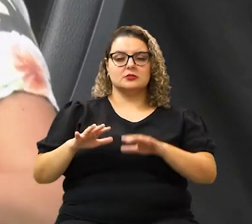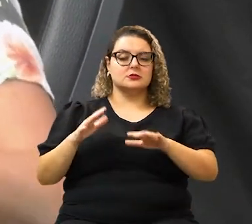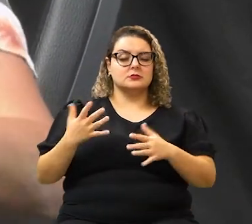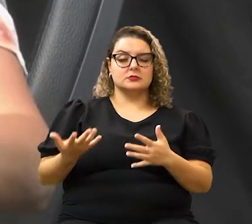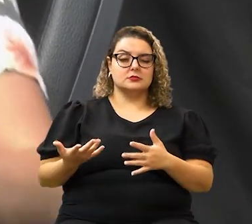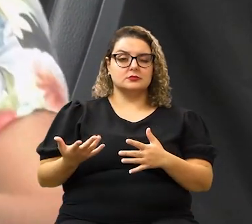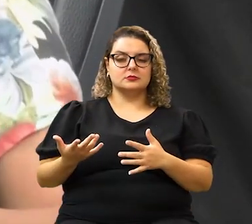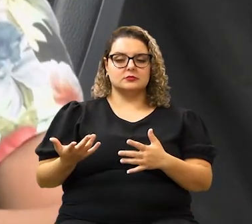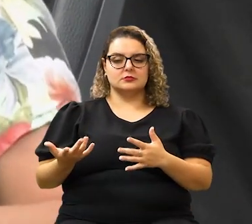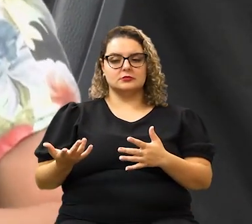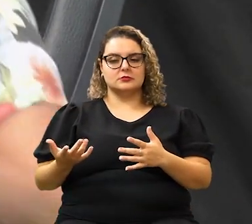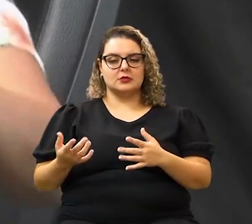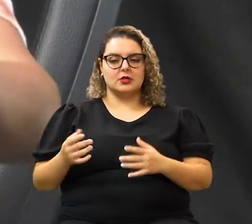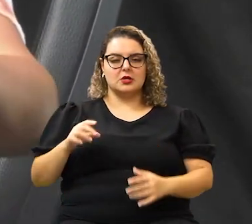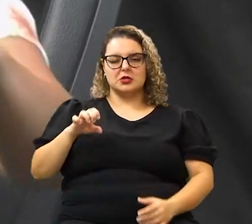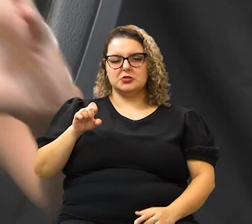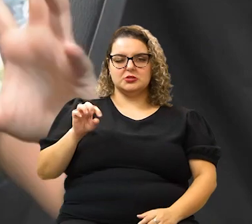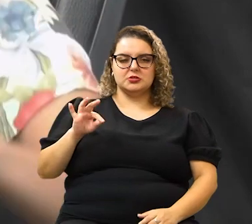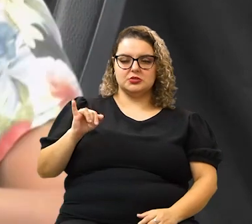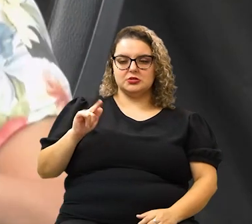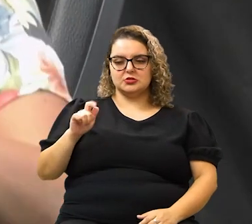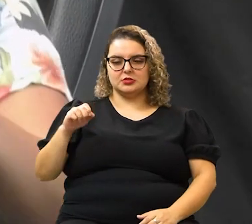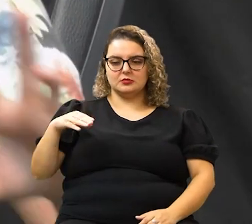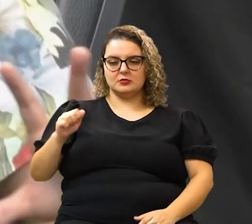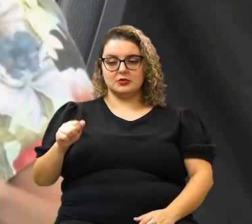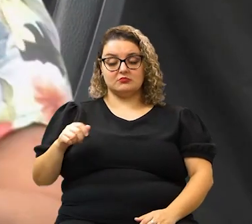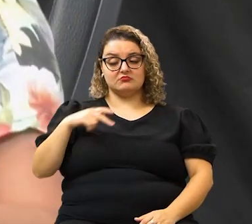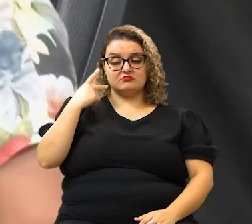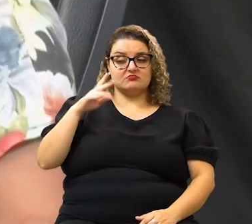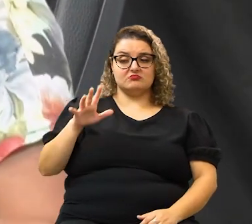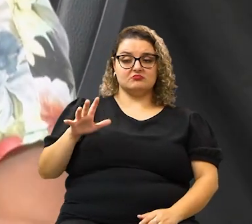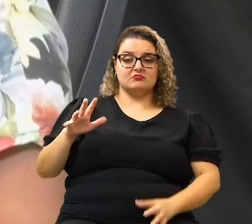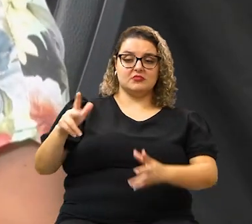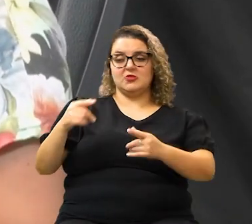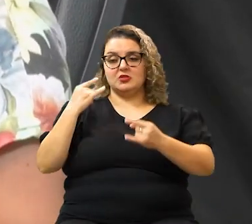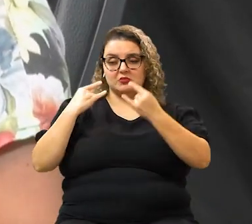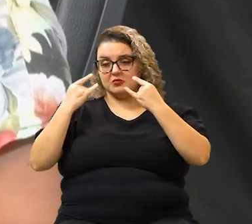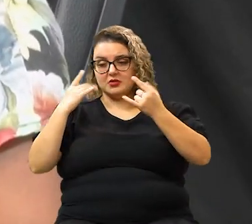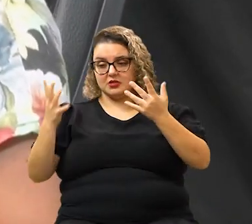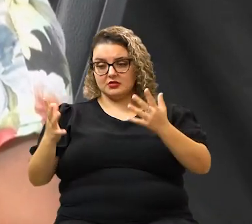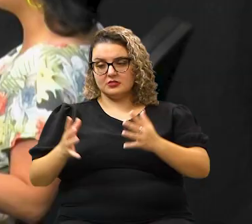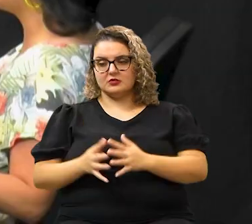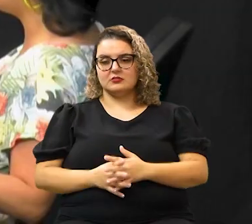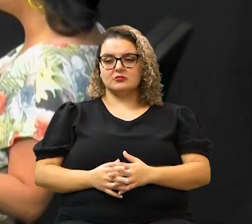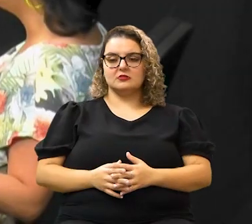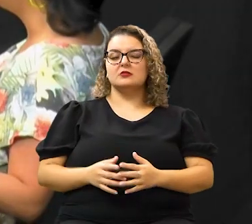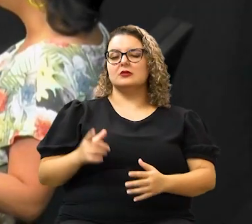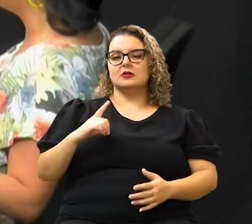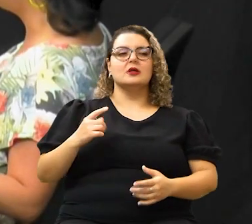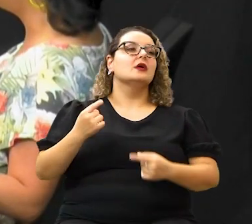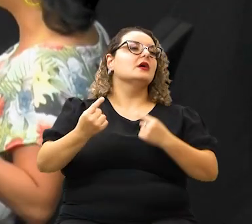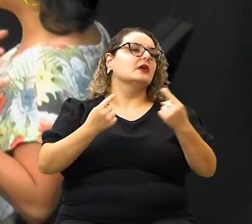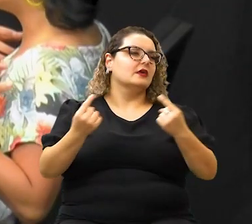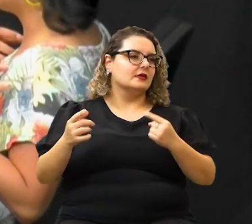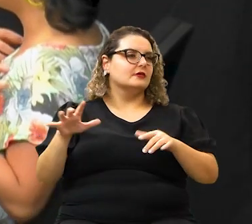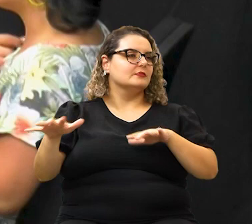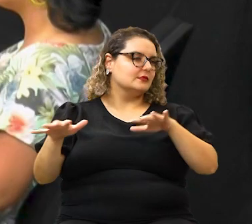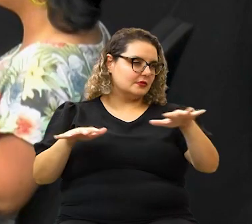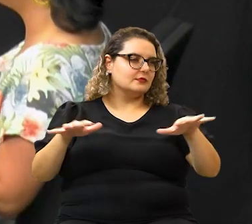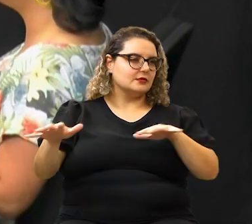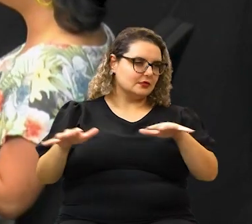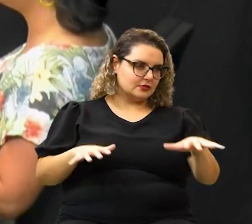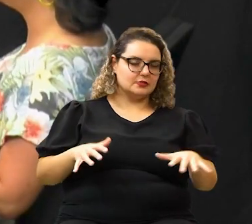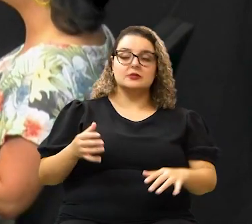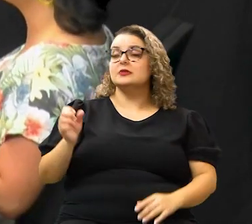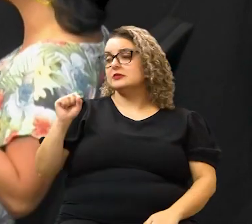é político, tudo por interesse, né? Tem uns estigmas. Cada hora de um lado, mais ou menos isso. E